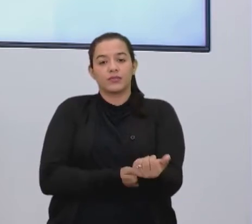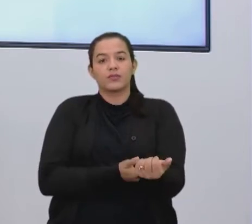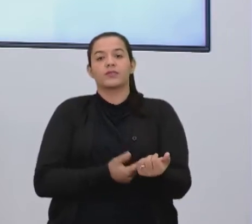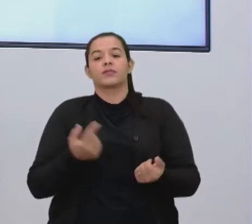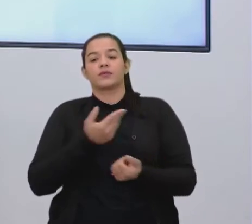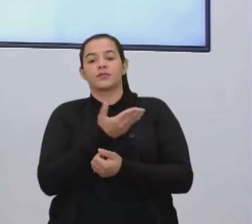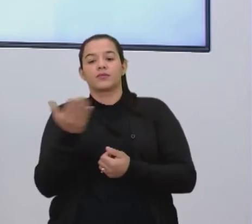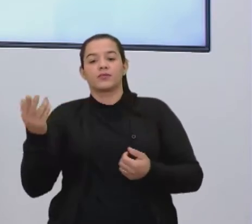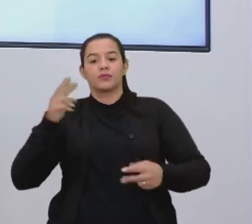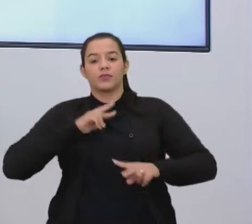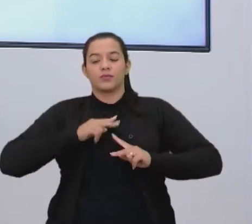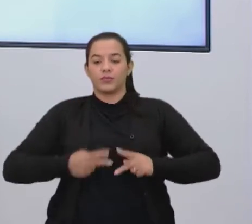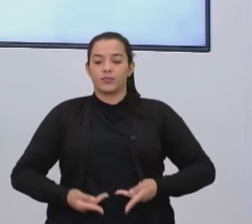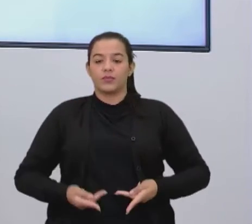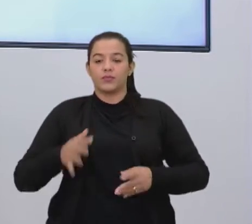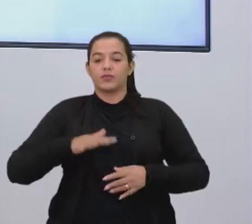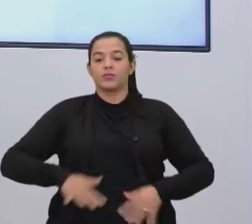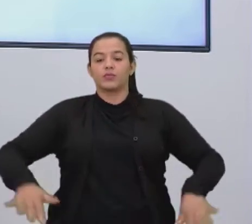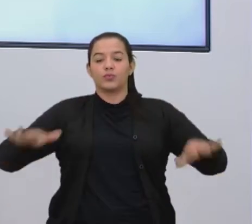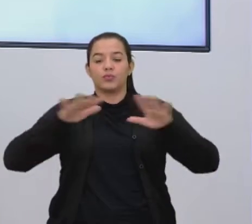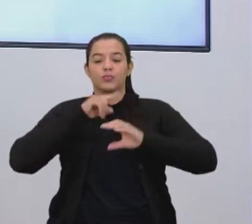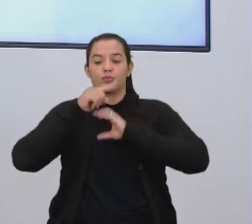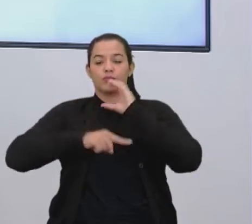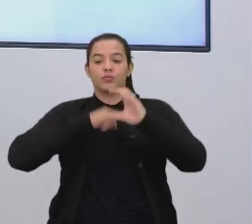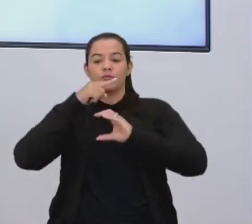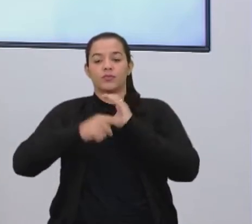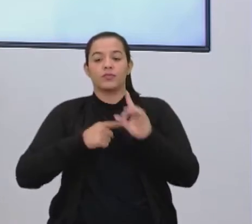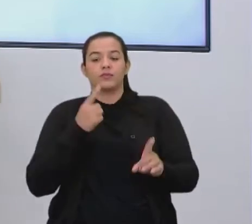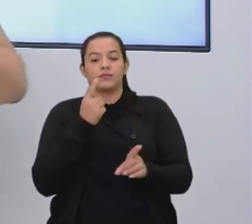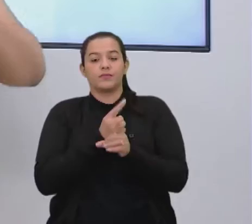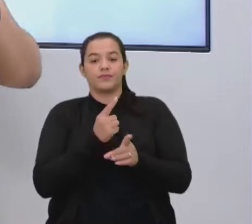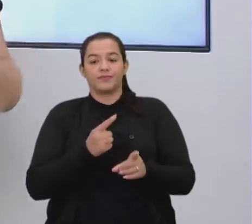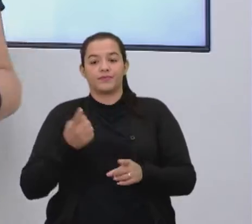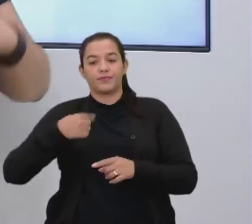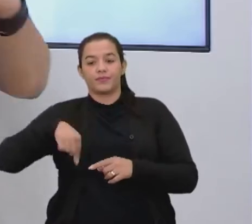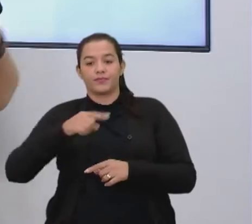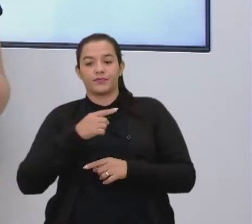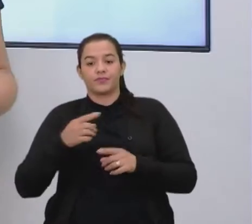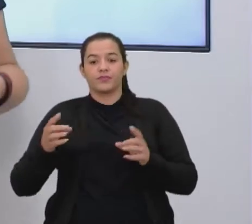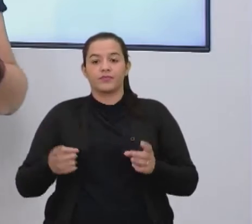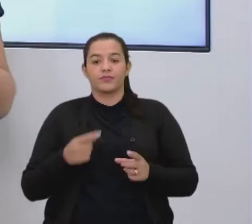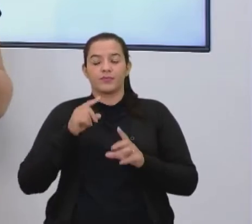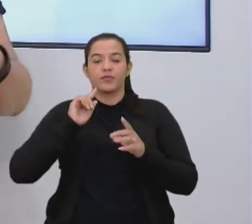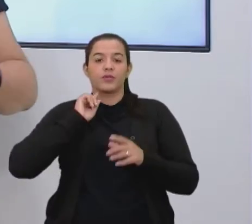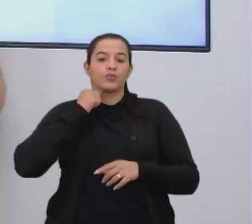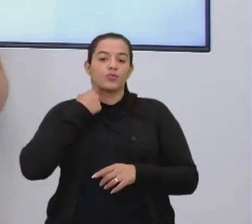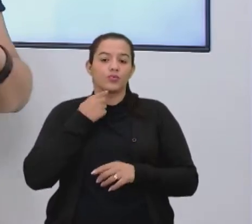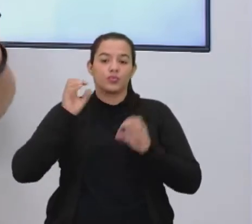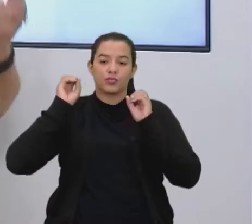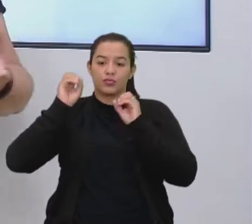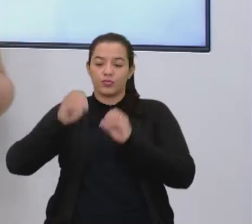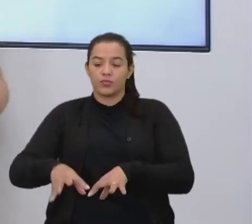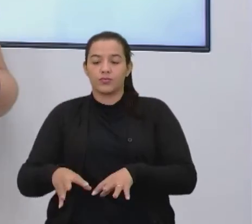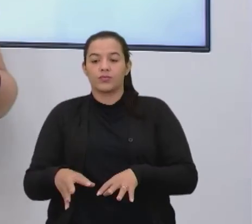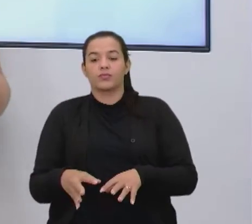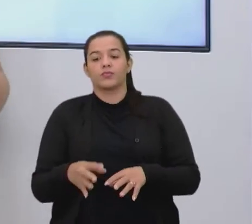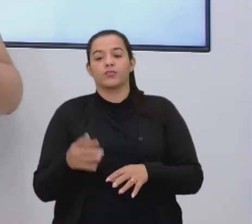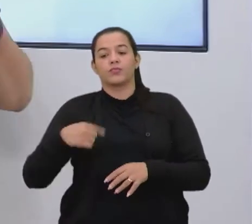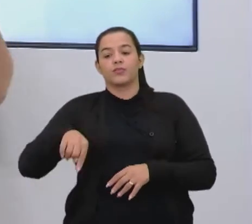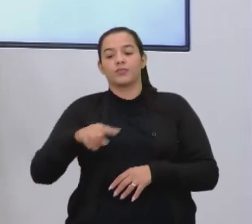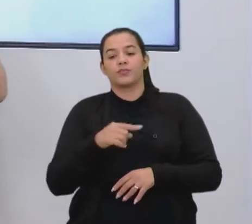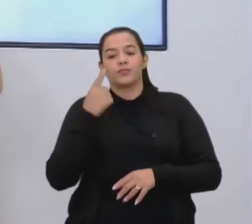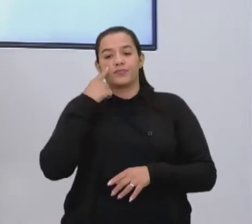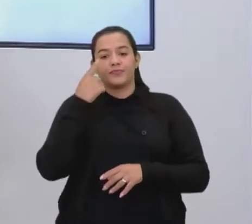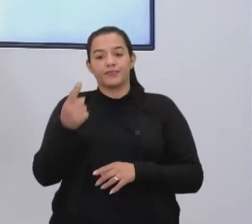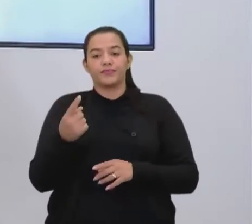humanos, não só no Brasil, mas por todo o mundo. Por quê? Porque quando a gente joga esse lixo no mar, a gente faz o descarte incorreto do lixo, a